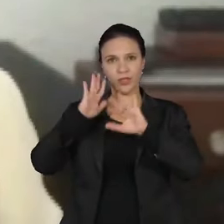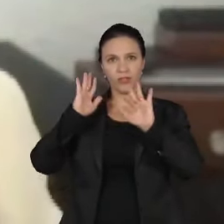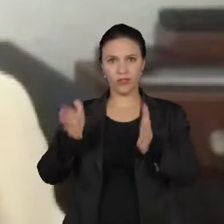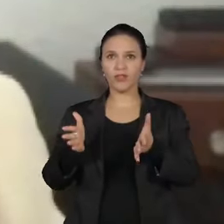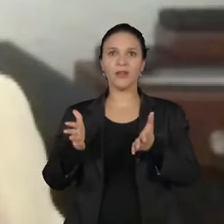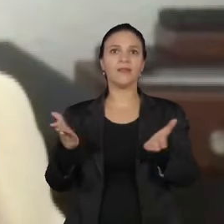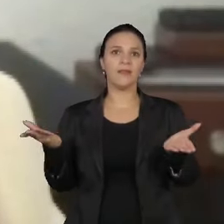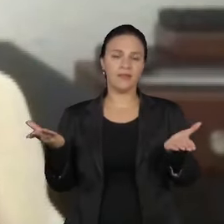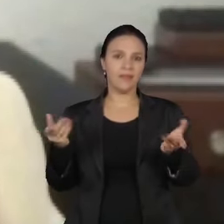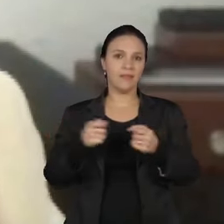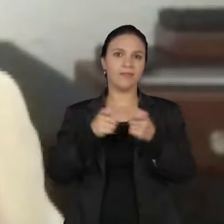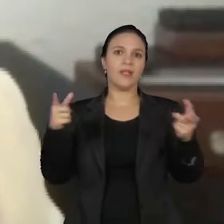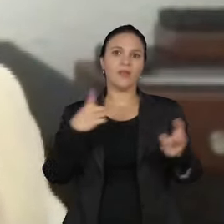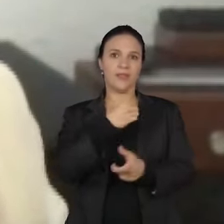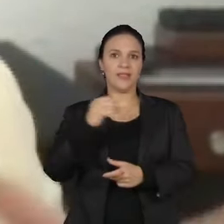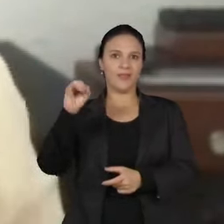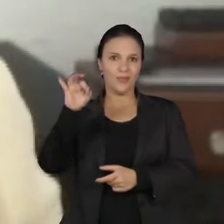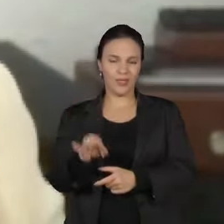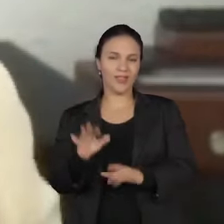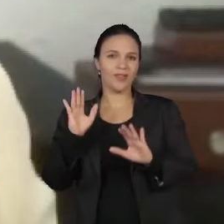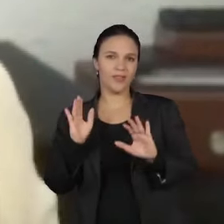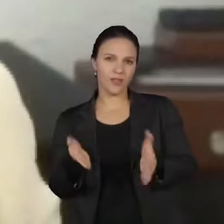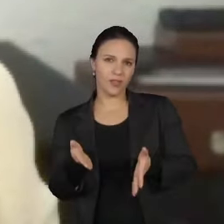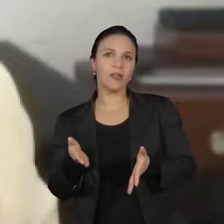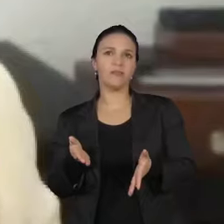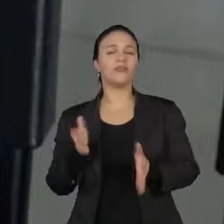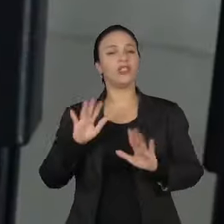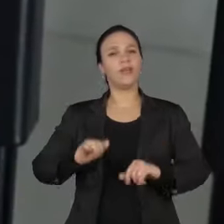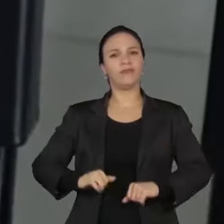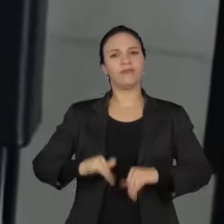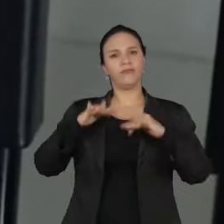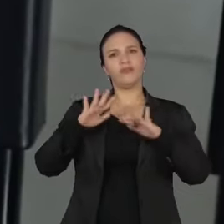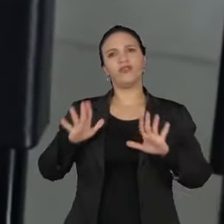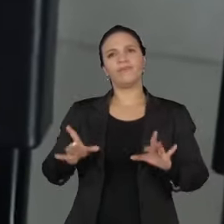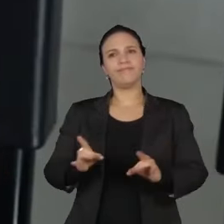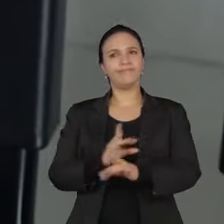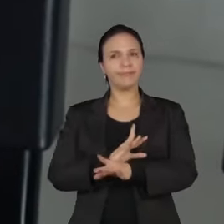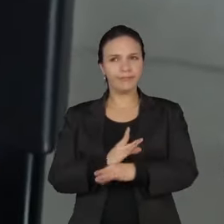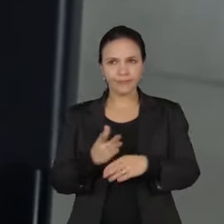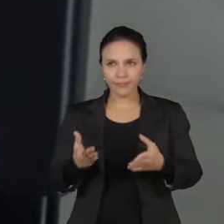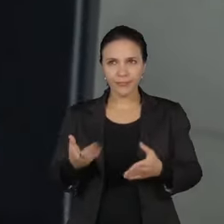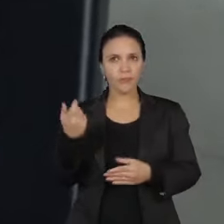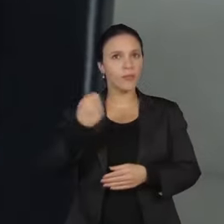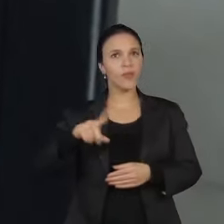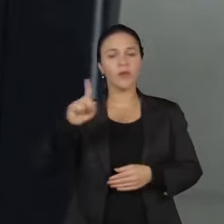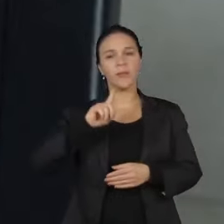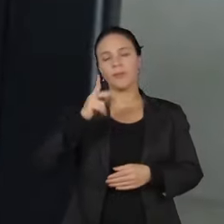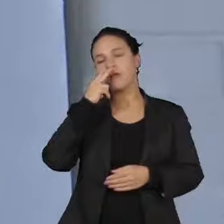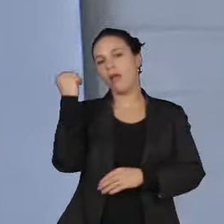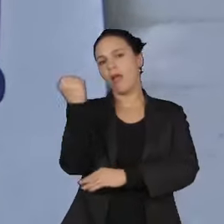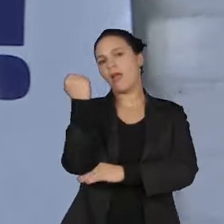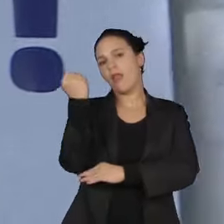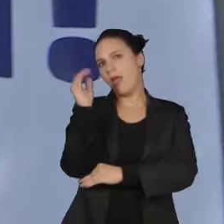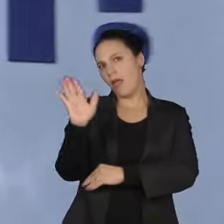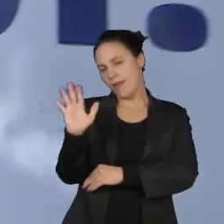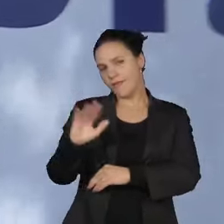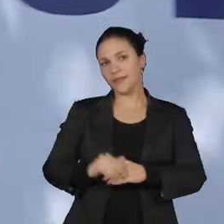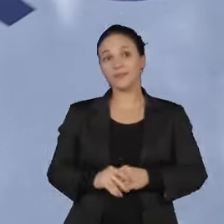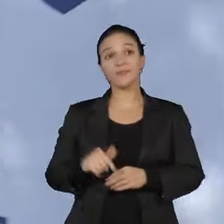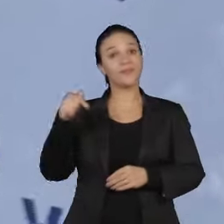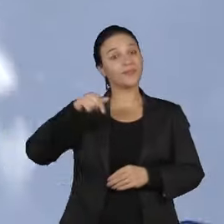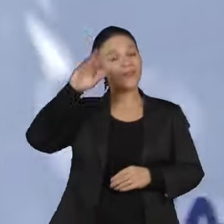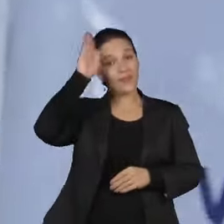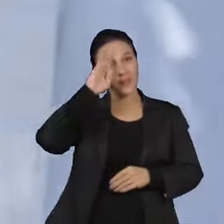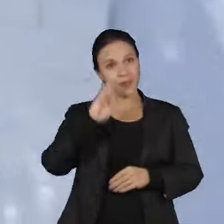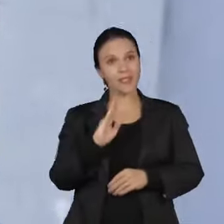população, exceto as crianças pequenininhas, já tem uma imunidade protetora aí, que garante que não vai evoluir para a gravidade. No Brasil, o atual